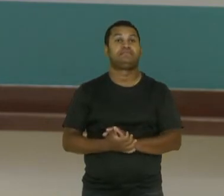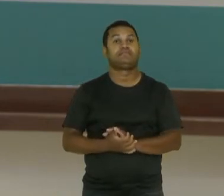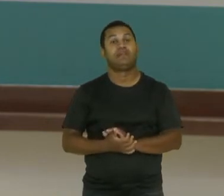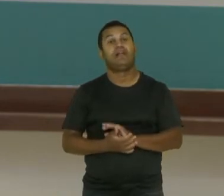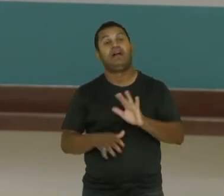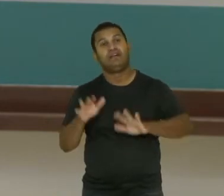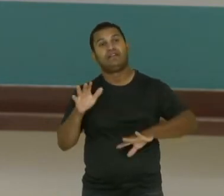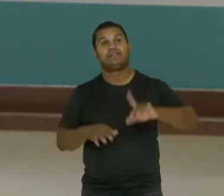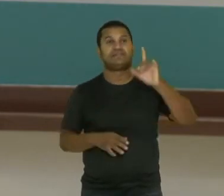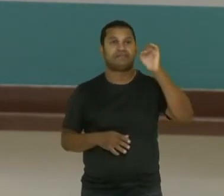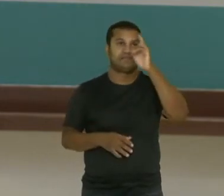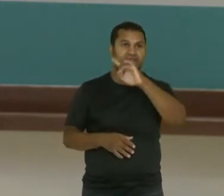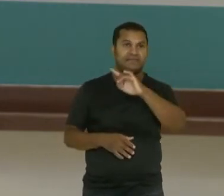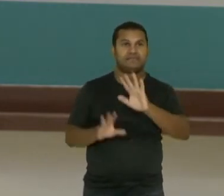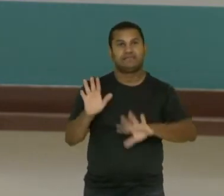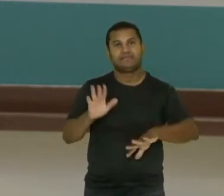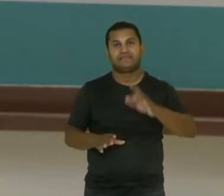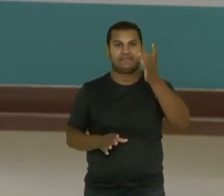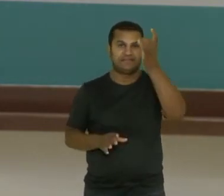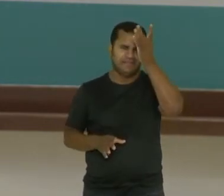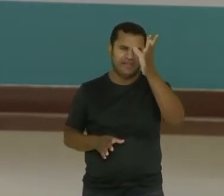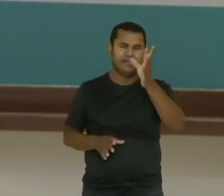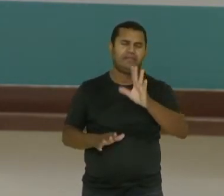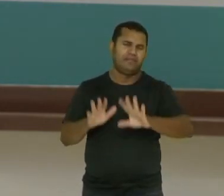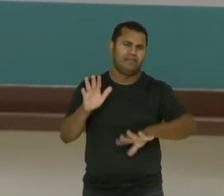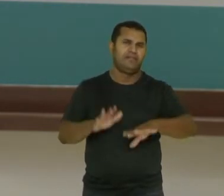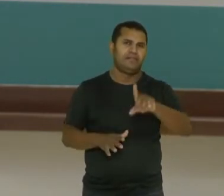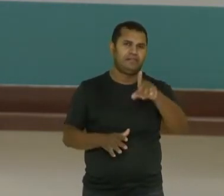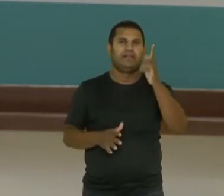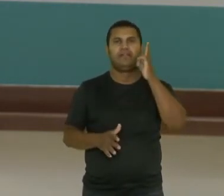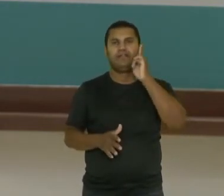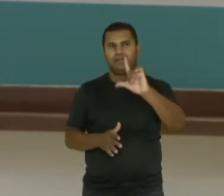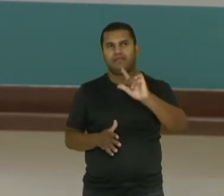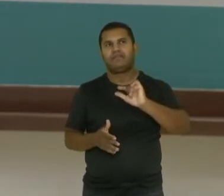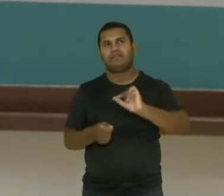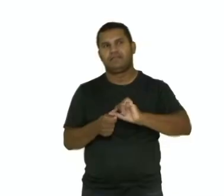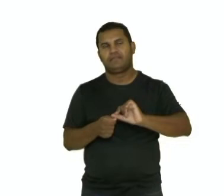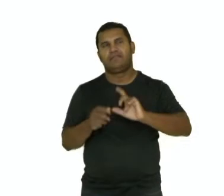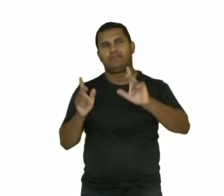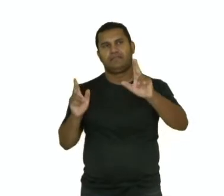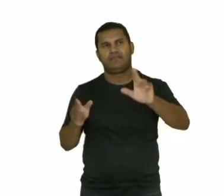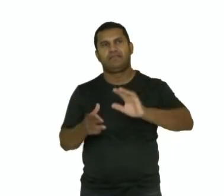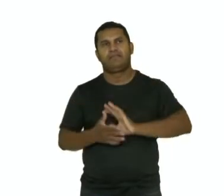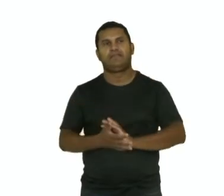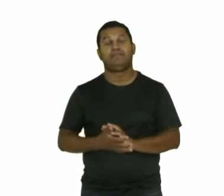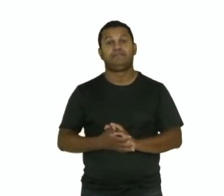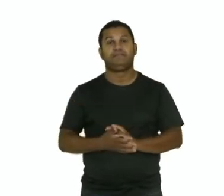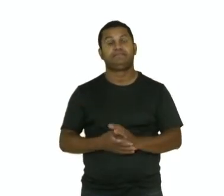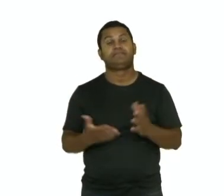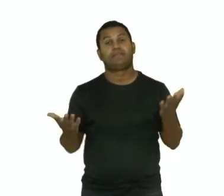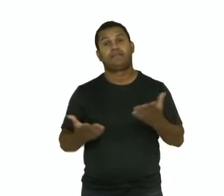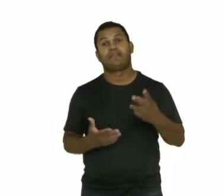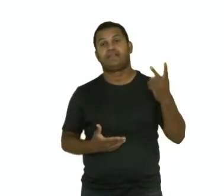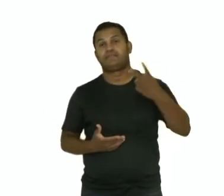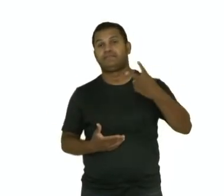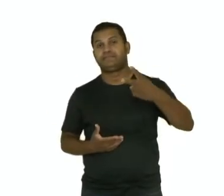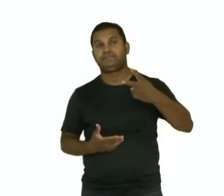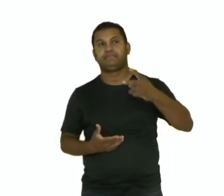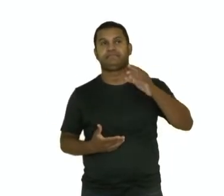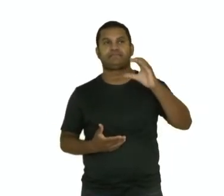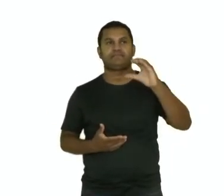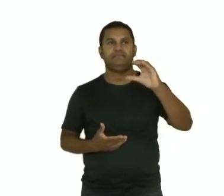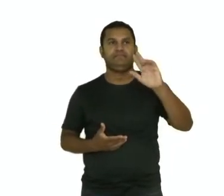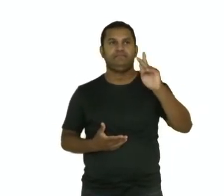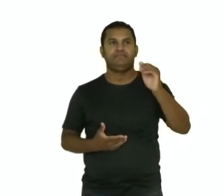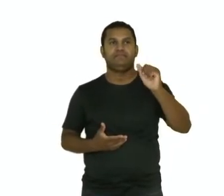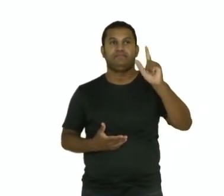com muita prática eu tenho certeza que todos vão conseguir. E daí nós temos o cha-cha-cha. O cha-cha-cha, que é um